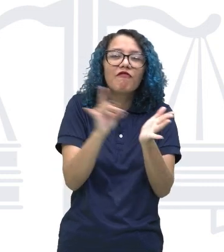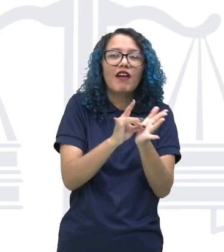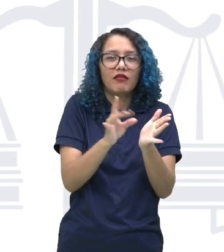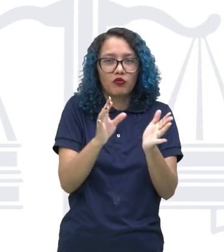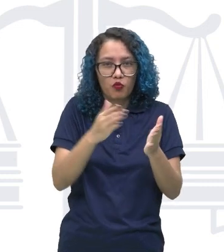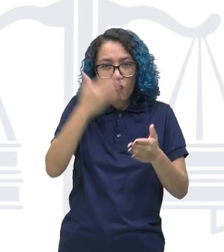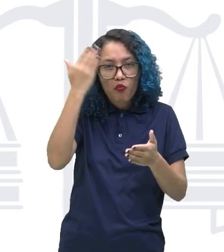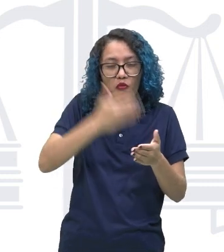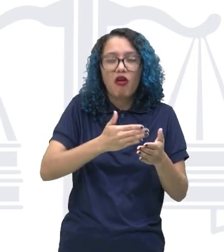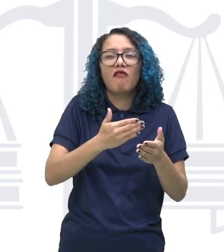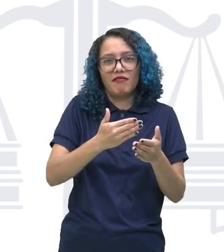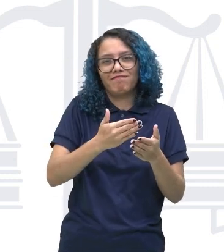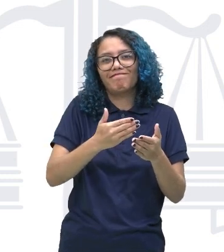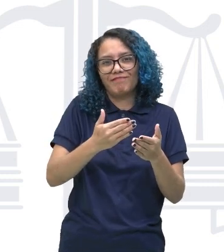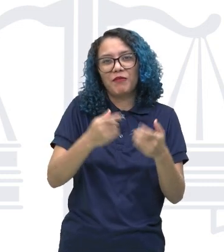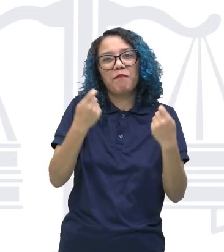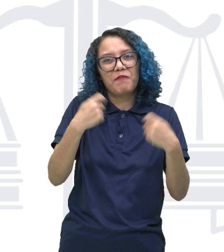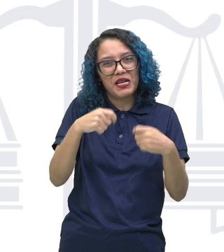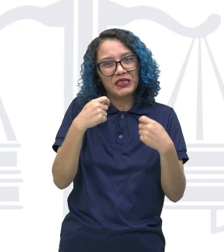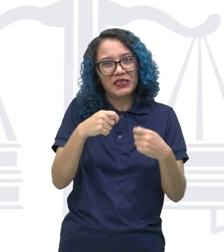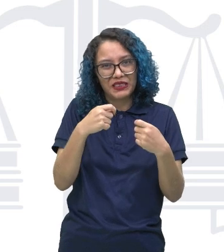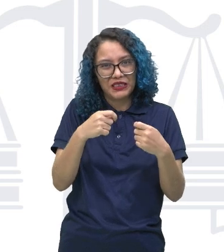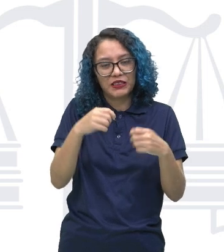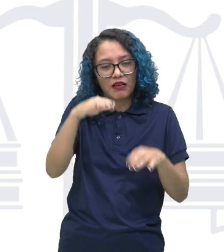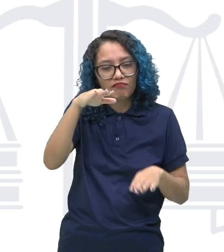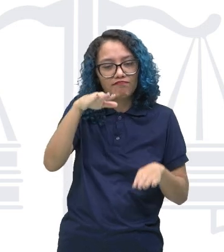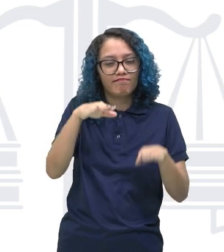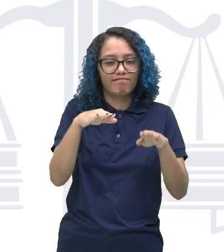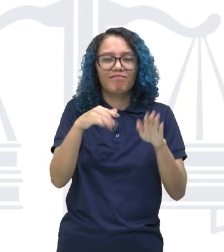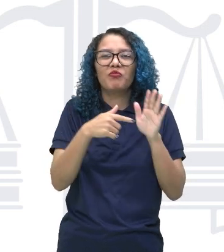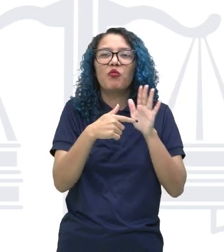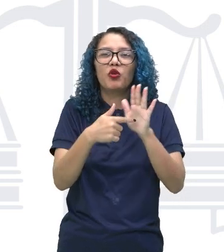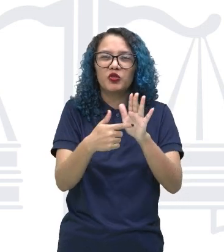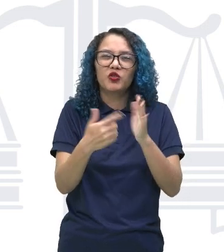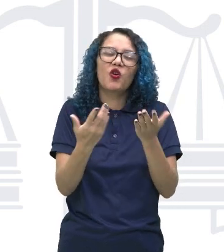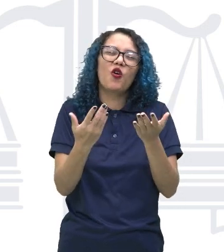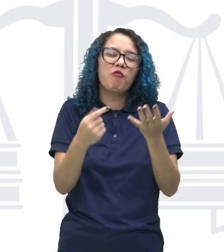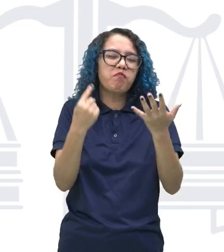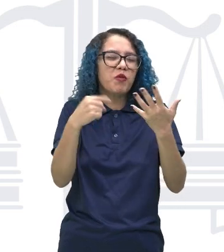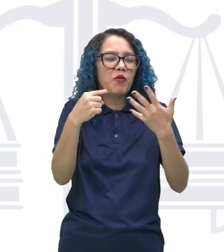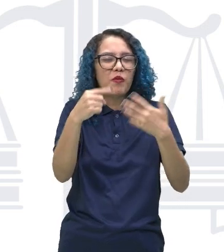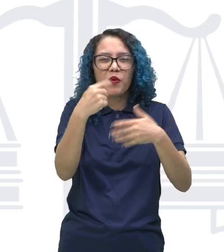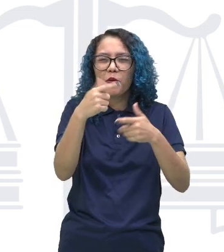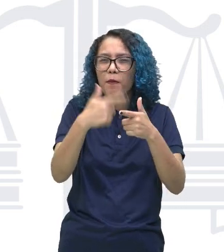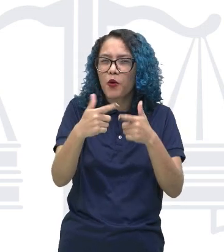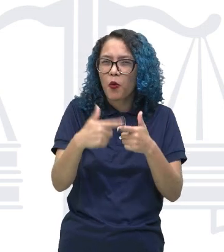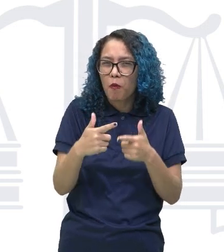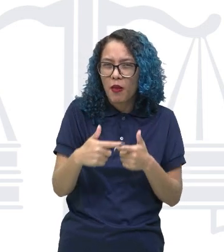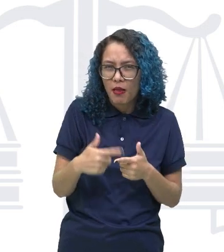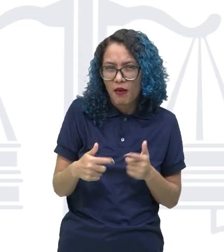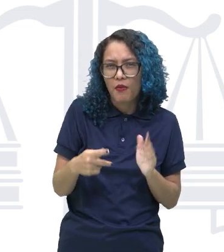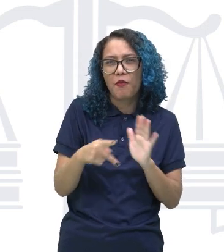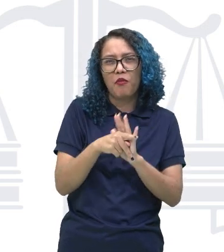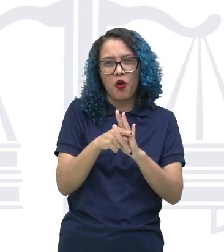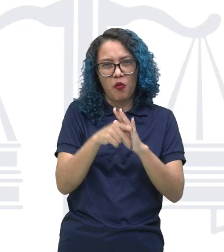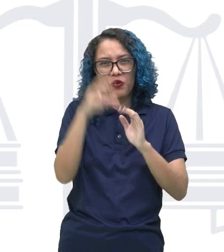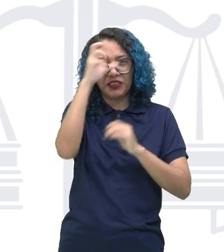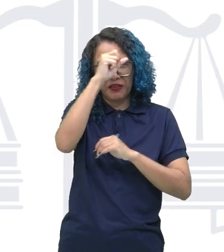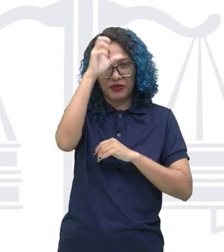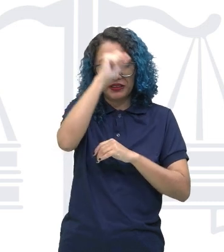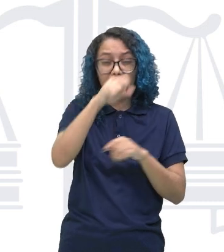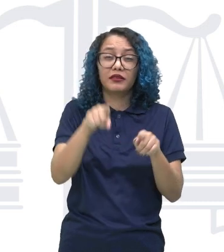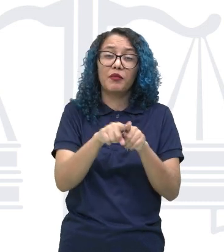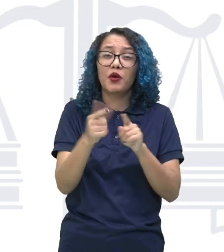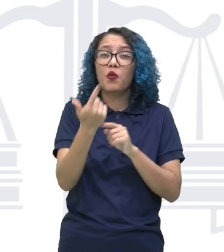essa necessidade, mostrou aí as defasagens de aprendizagem que nós temos, né? Os eventos climáticos extremos